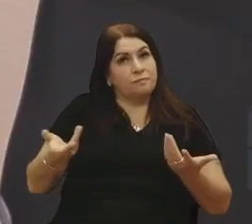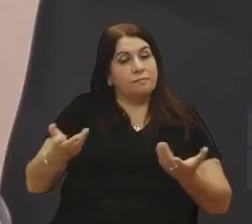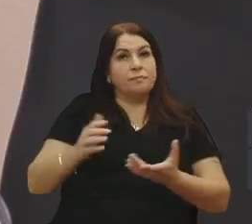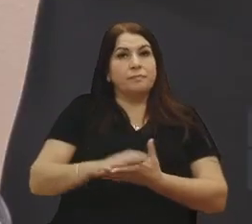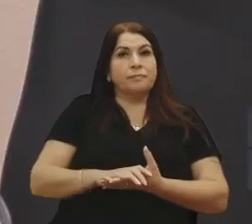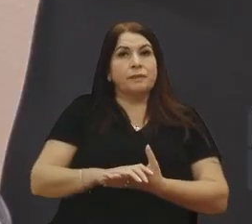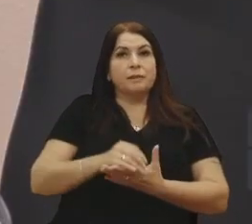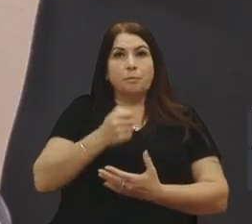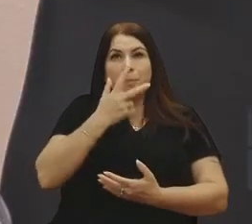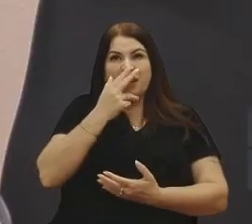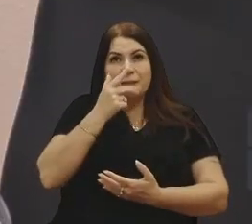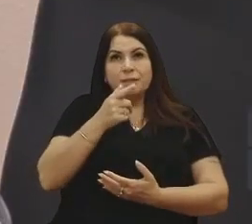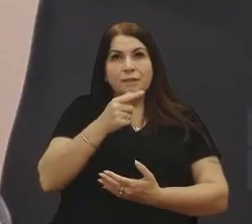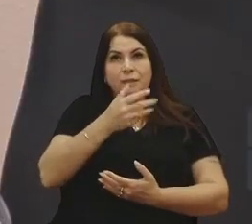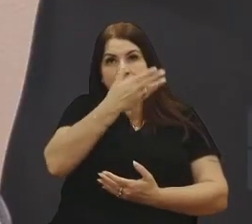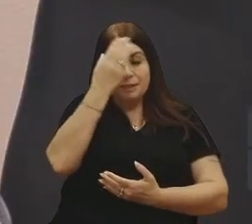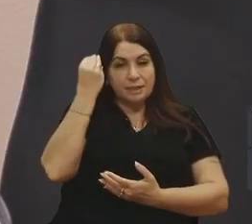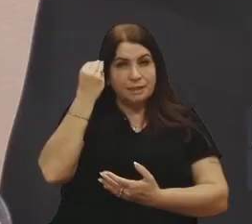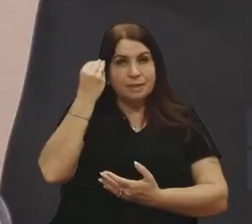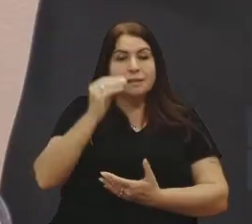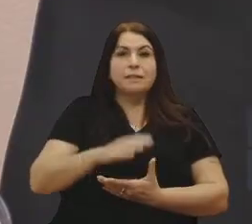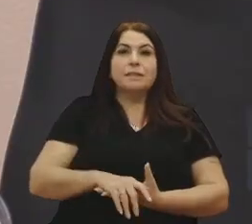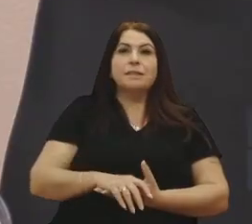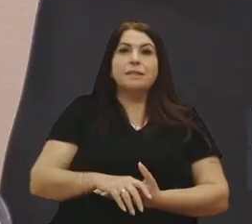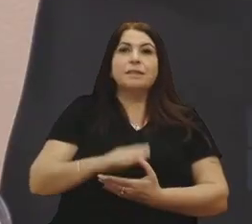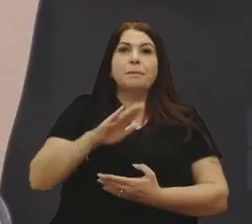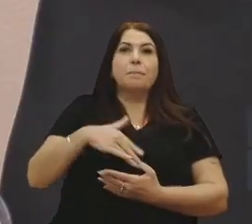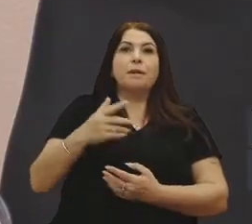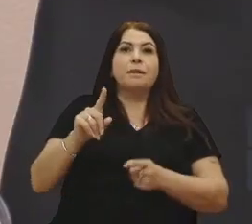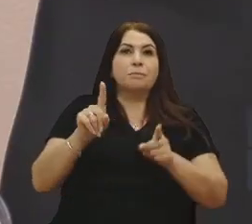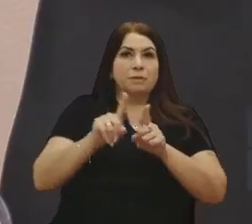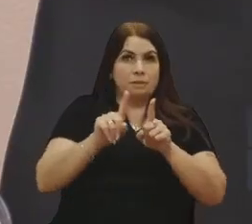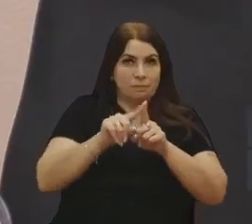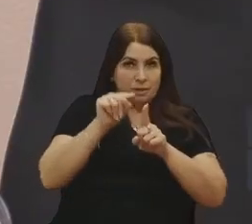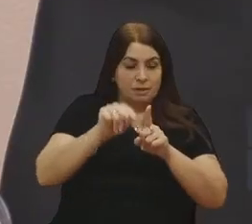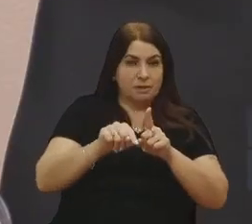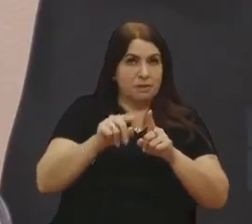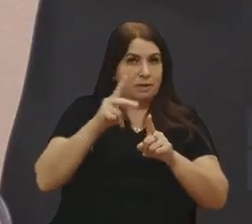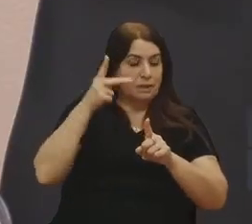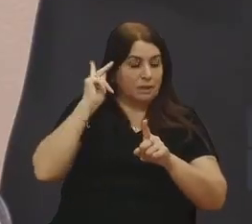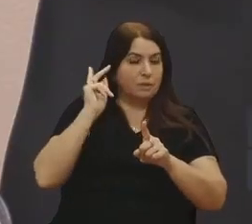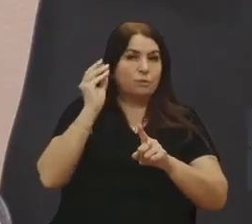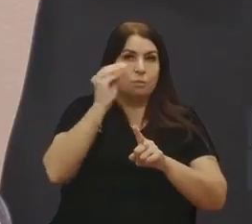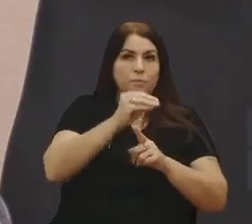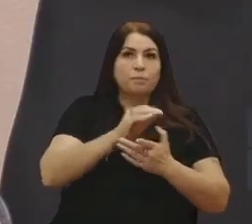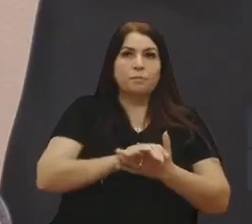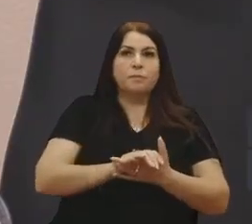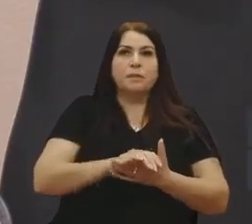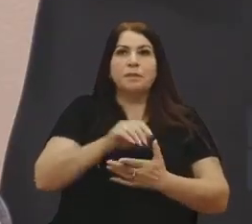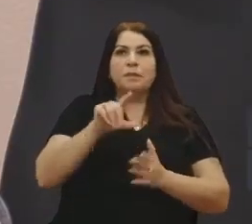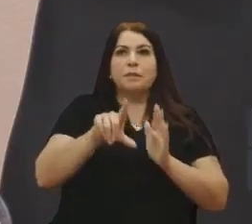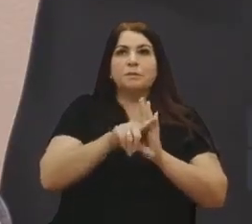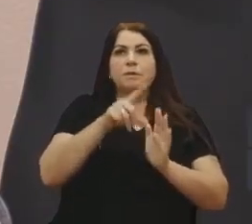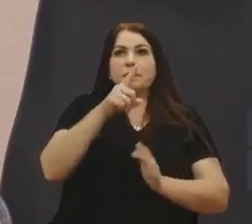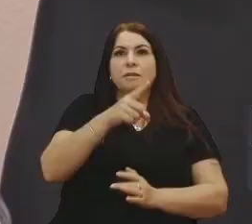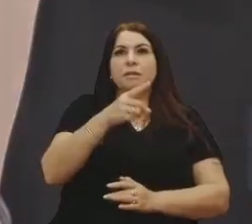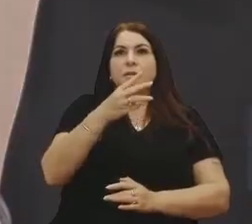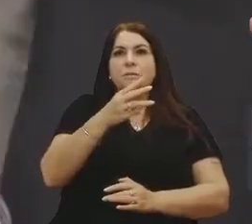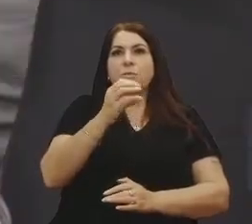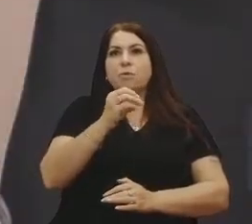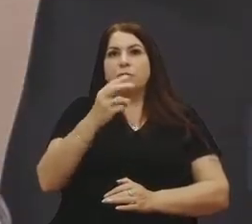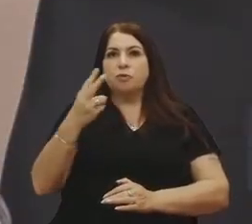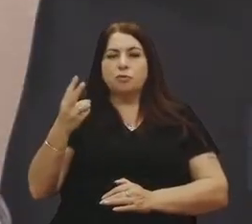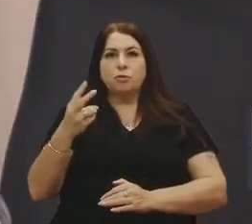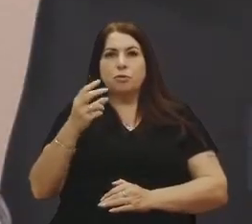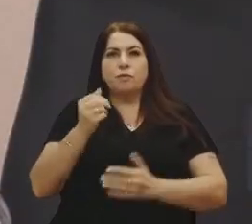Mas parece que tem gente que se esquece. E tem mais um porém, vereador Iago, aqui que eu trago, que a Lei 3.022 ela também foi aprovada